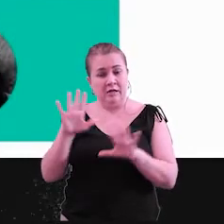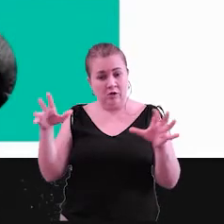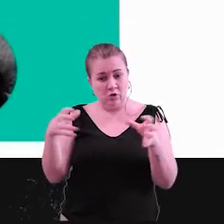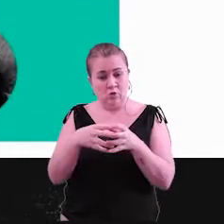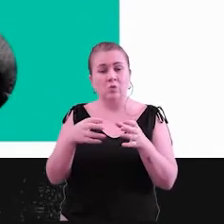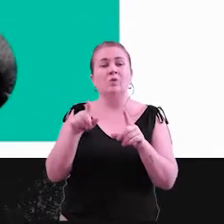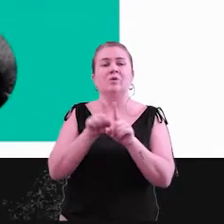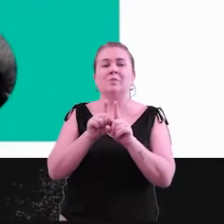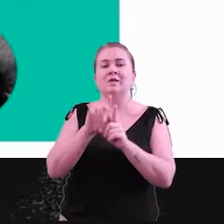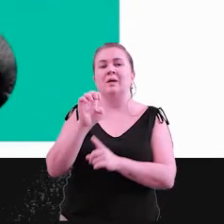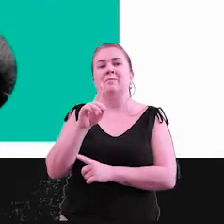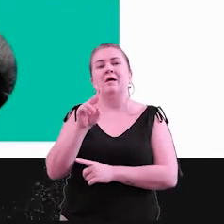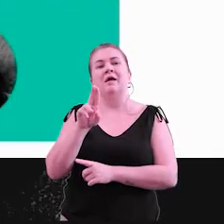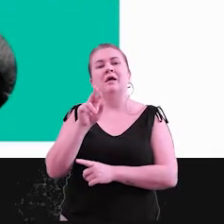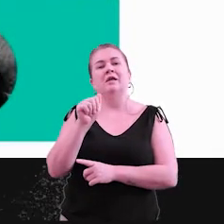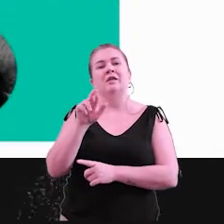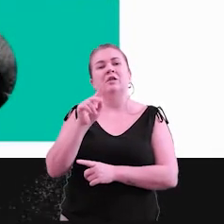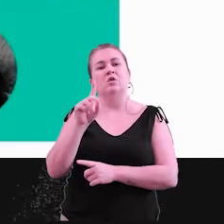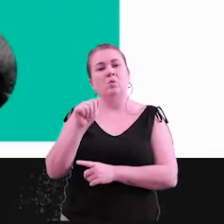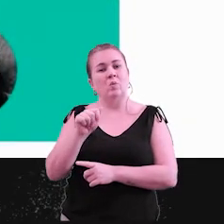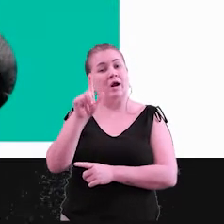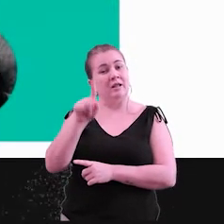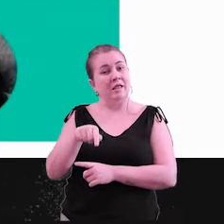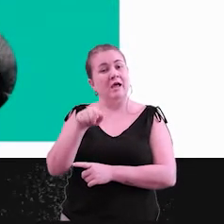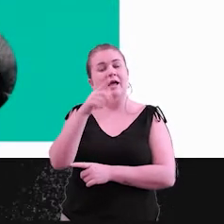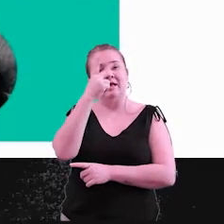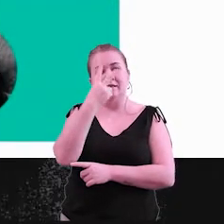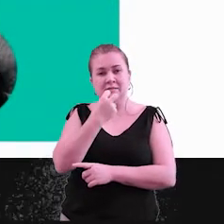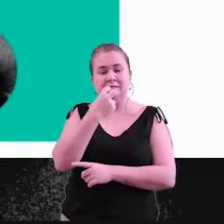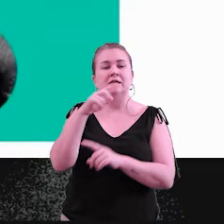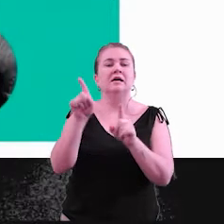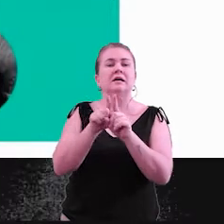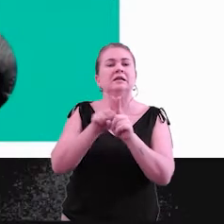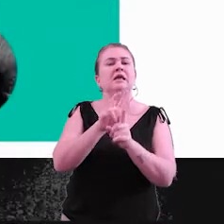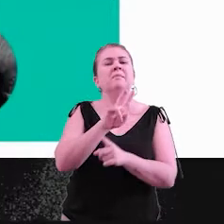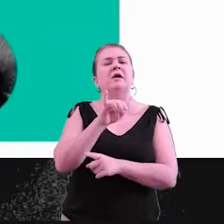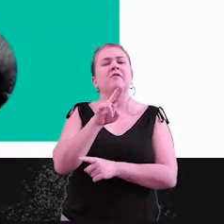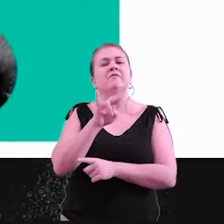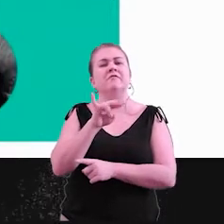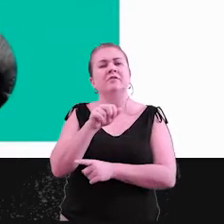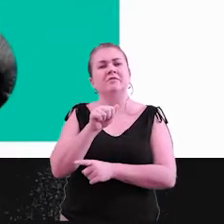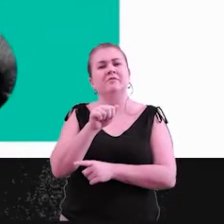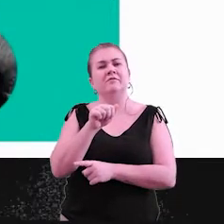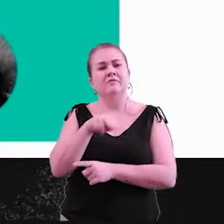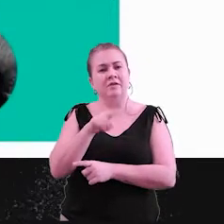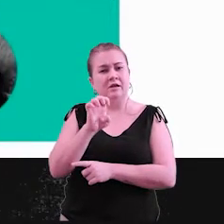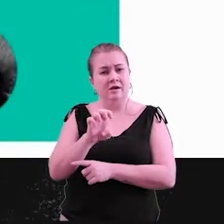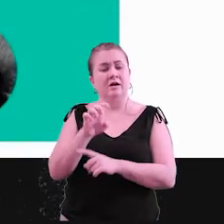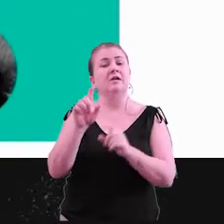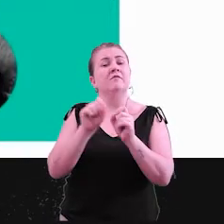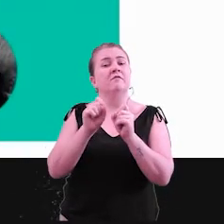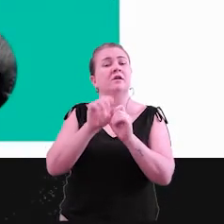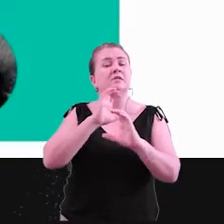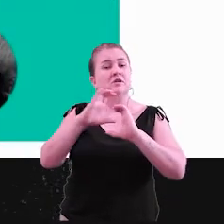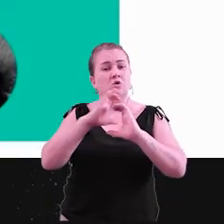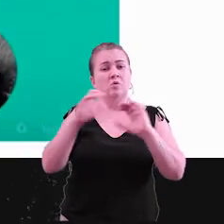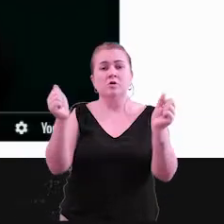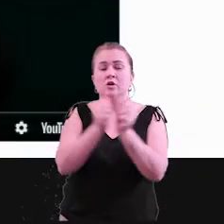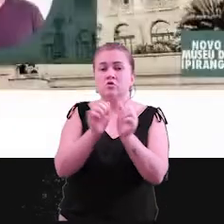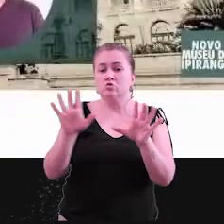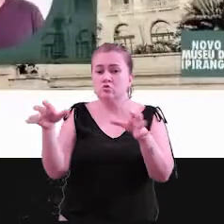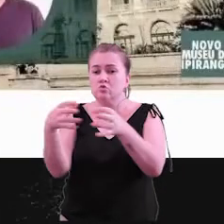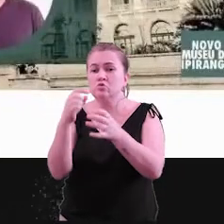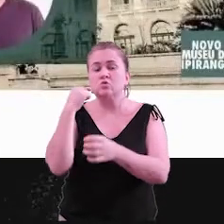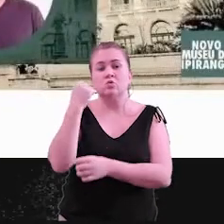grupo, a Eduarda, que é uma pessoa cega, e a Viviane Sarraf, então fazendo comunicação da ciência com pessoas